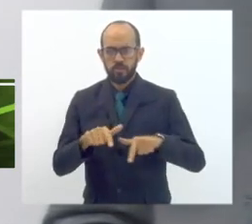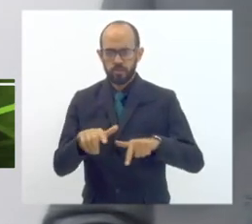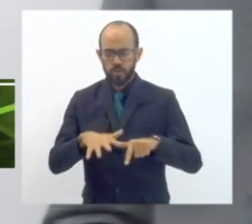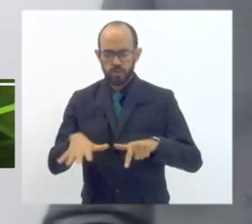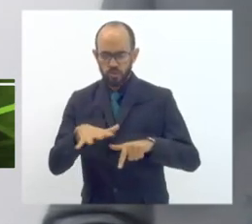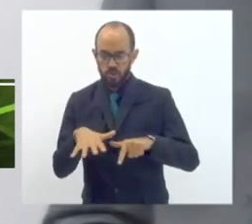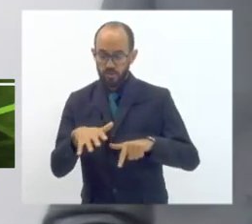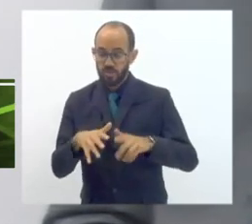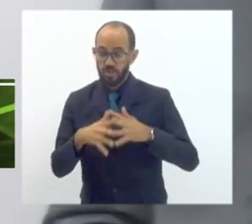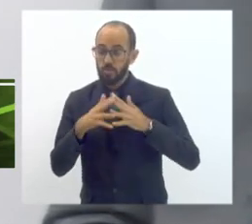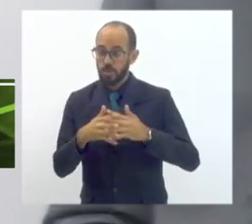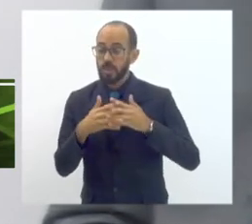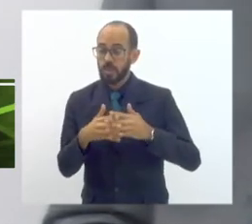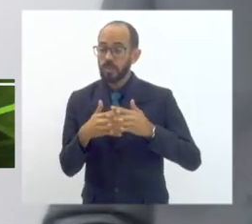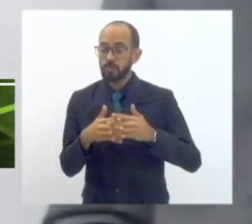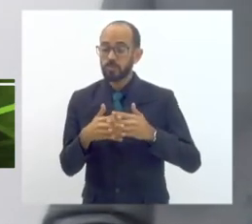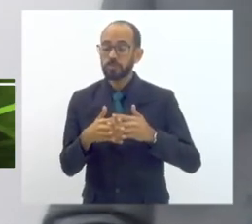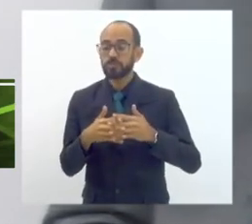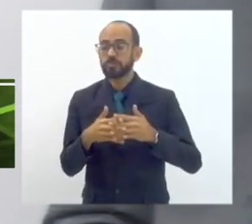mais complexo.